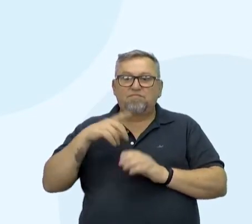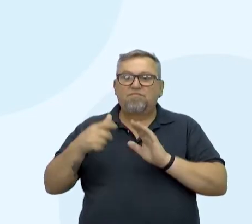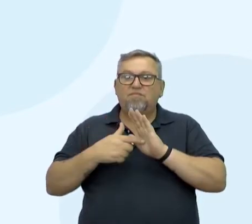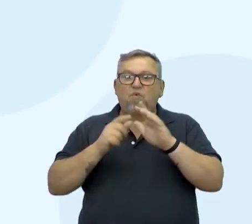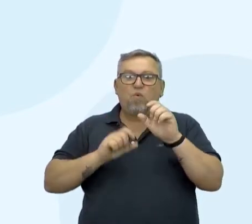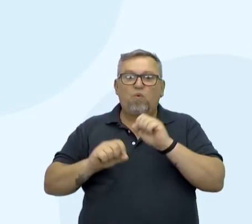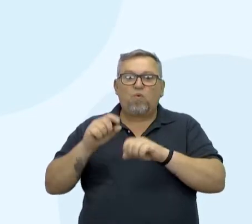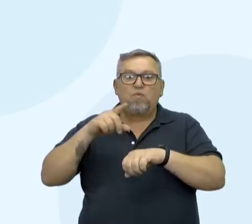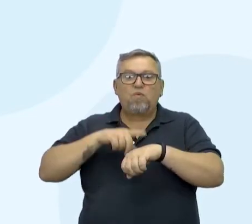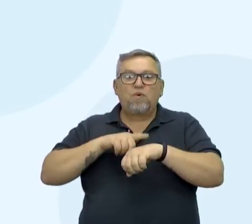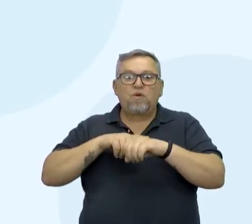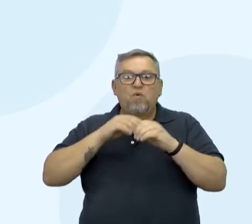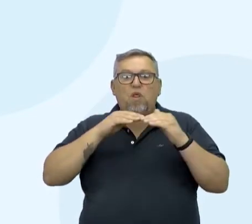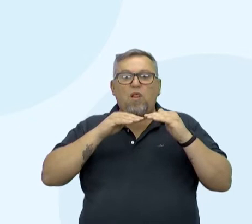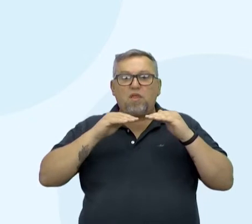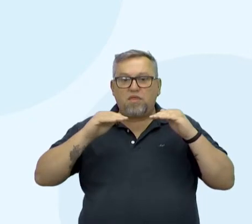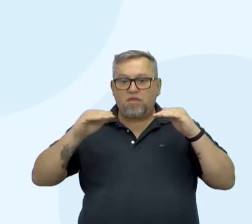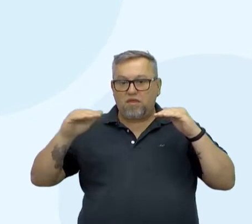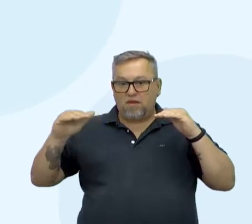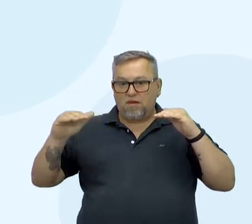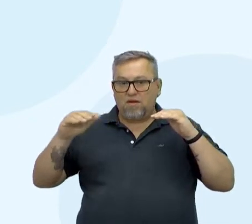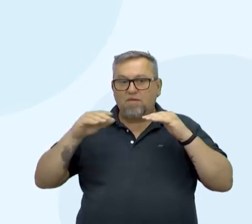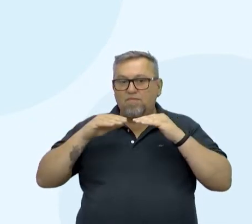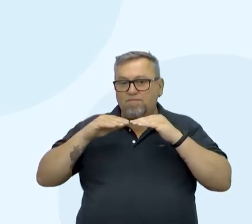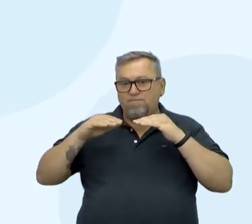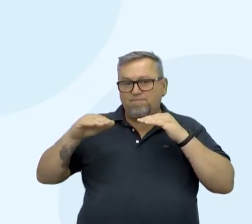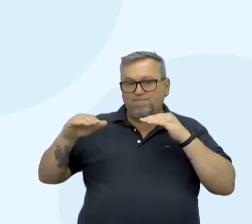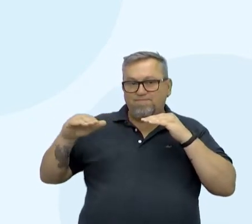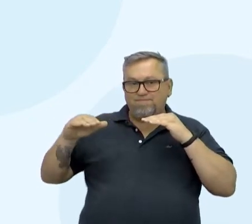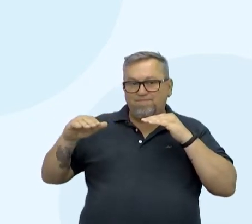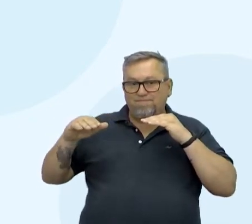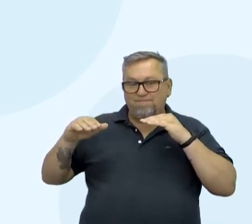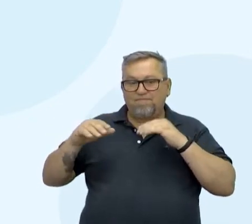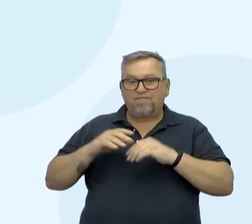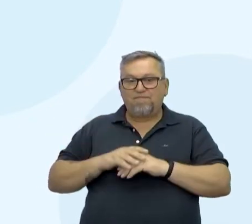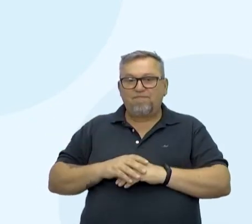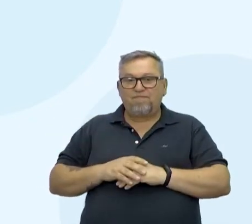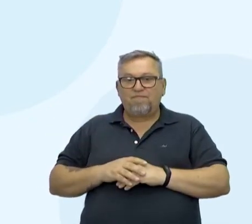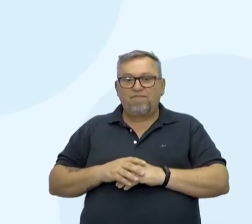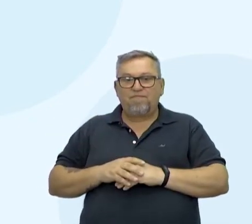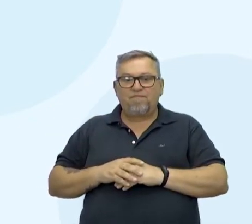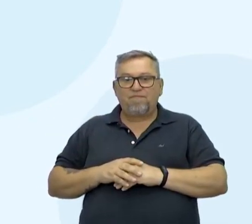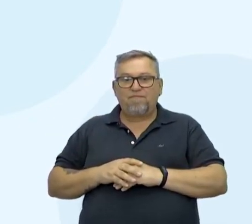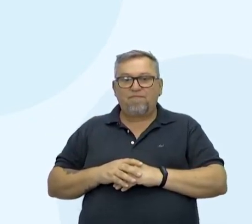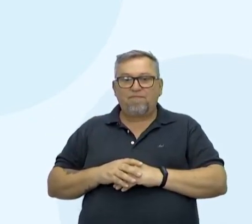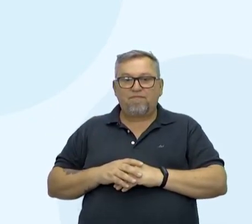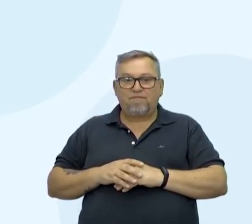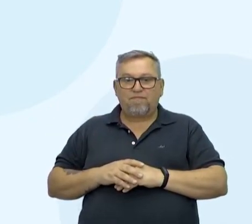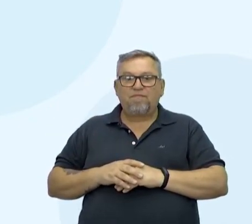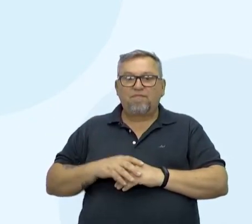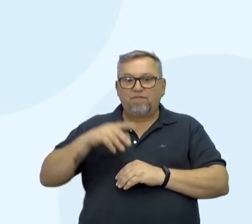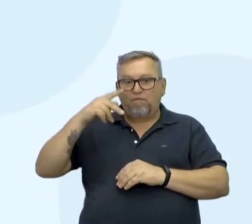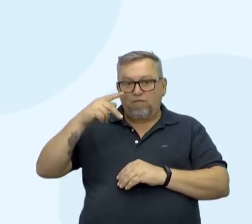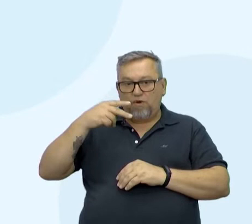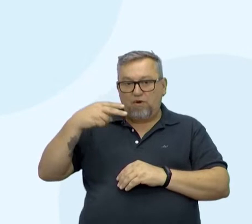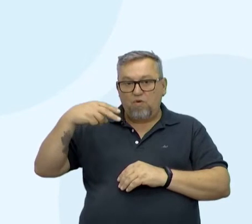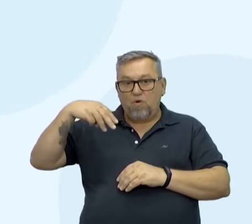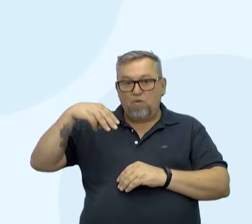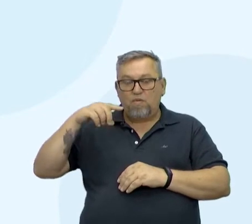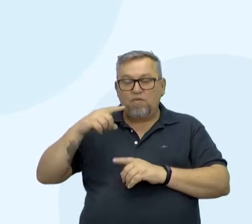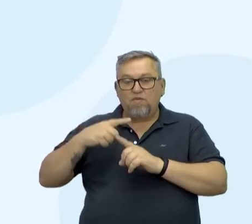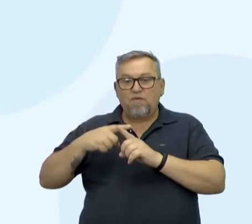apresentam um momento linear. Momento linear, né? Massa vezes velocidade. Então, tem momento linear também,